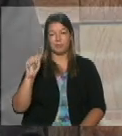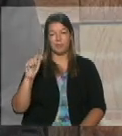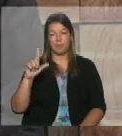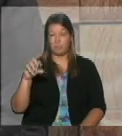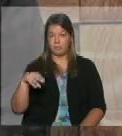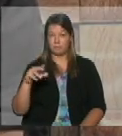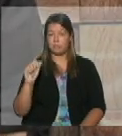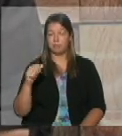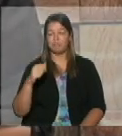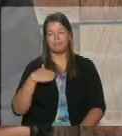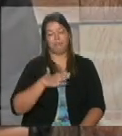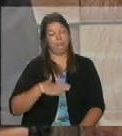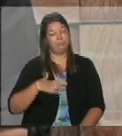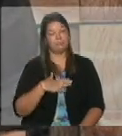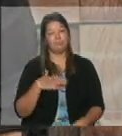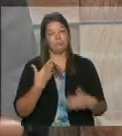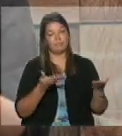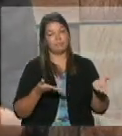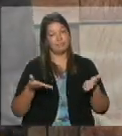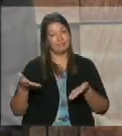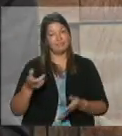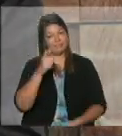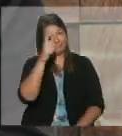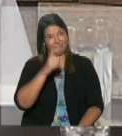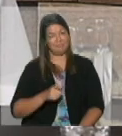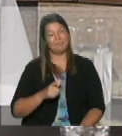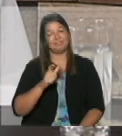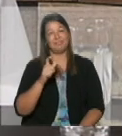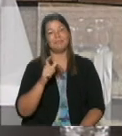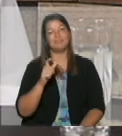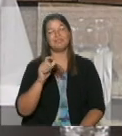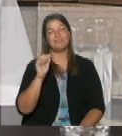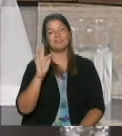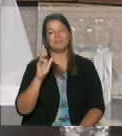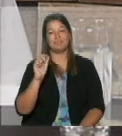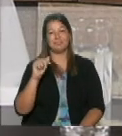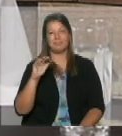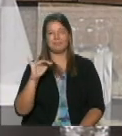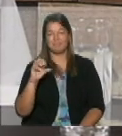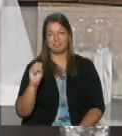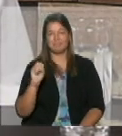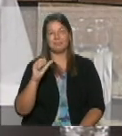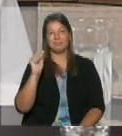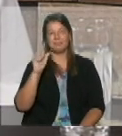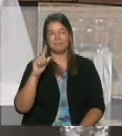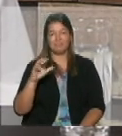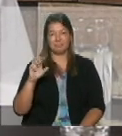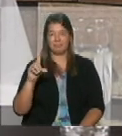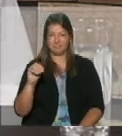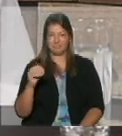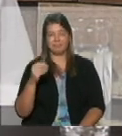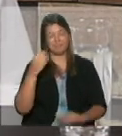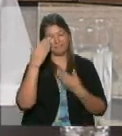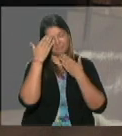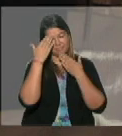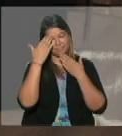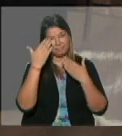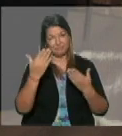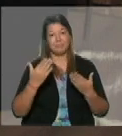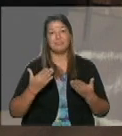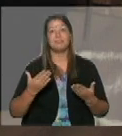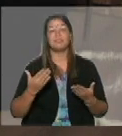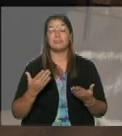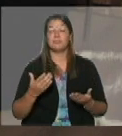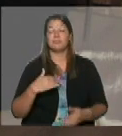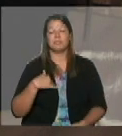prazer, eu recebo hoje no perfil o querido Francisco Azevedo. Obrigada, Francisco, pela sua presença. Obrigado a você pelo convite. É um